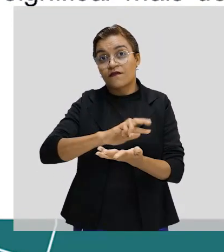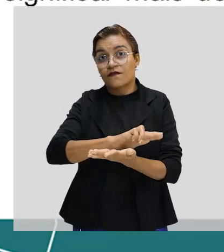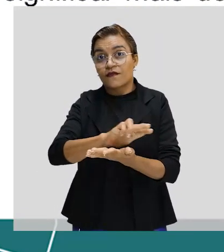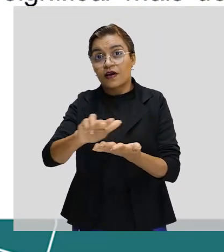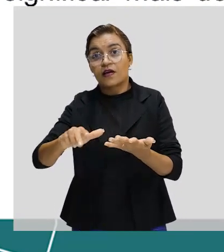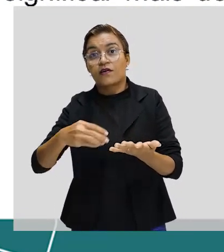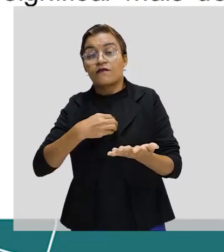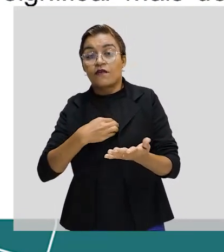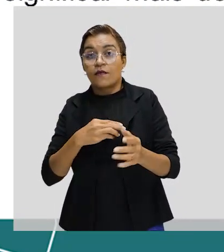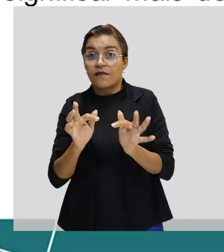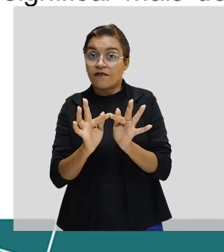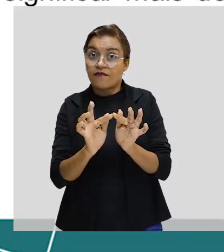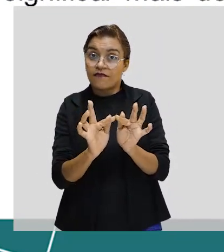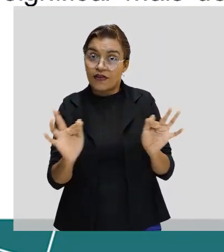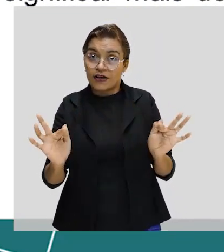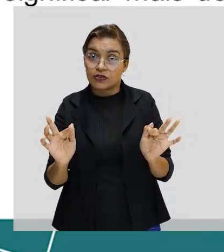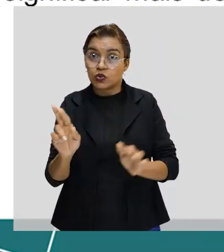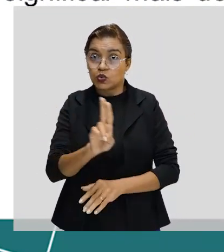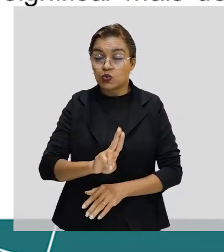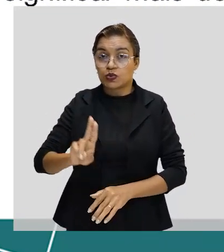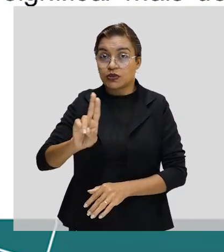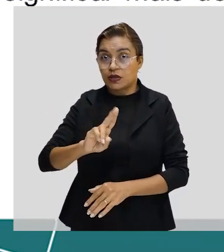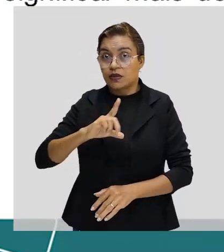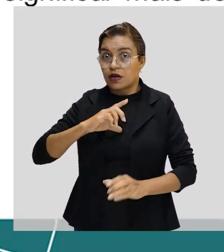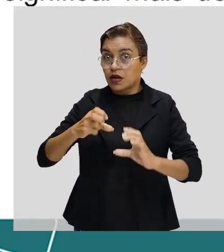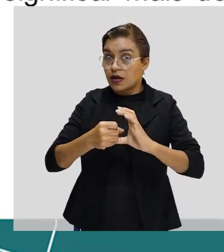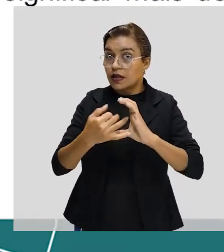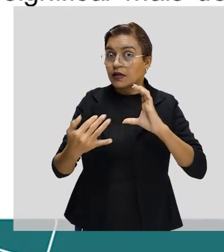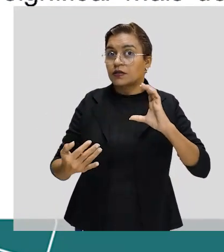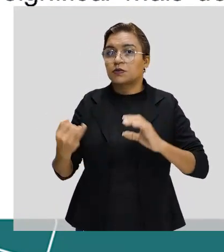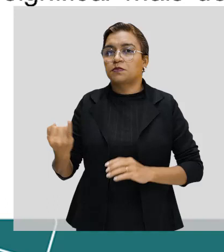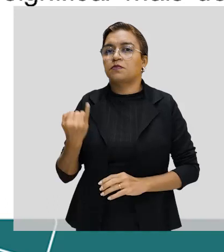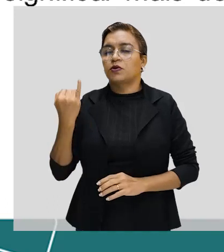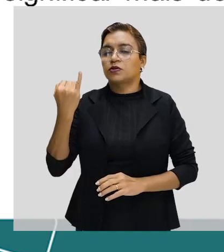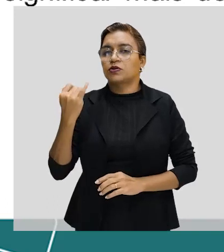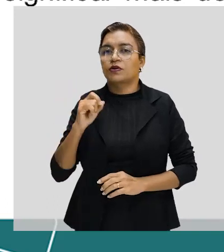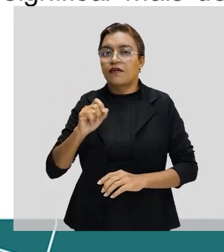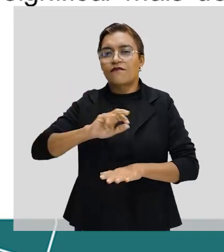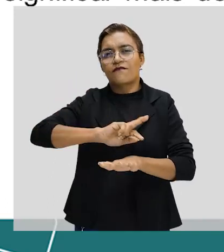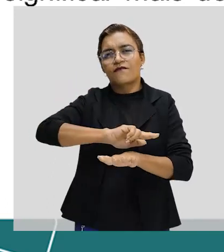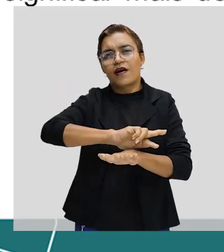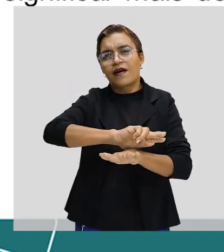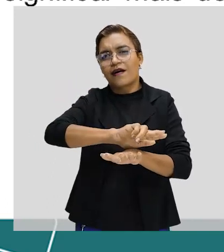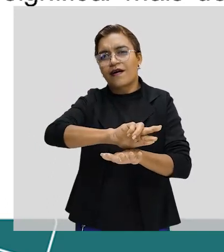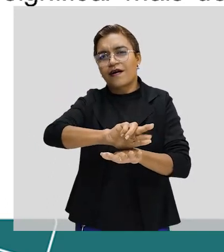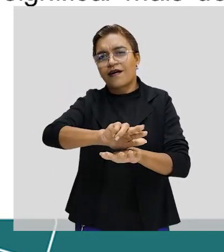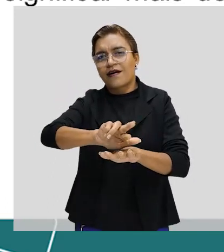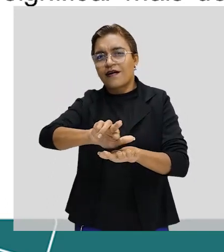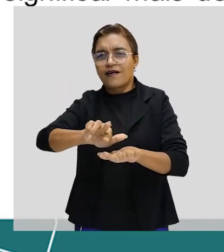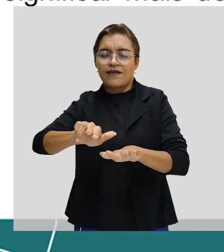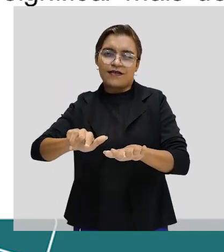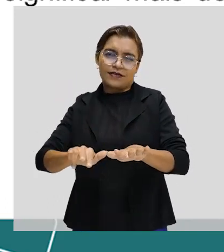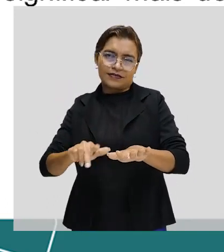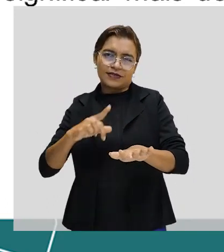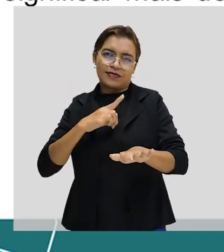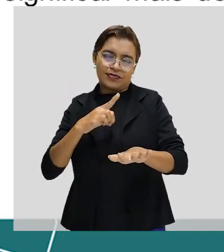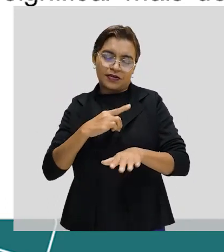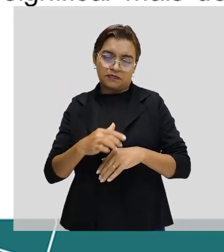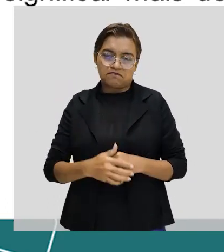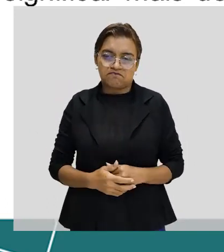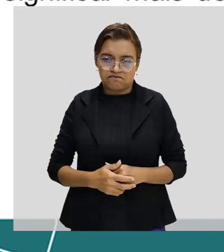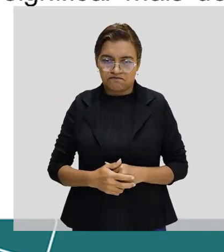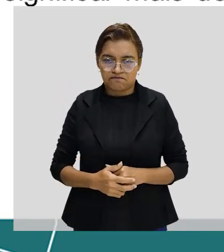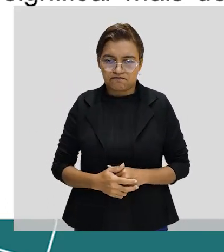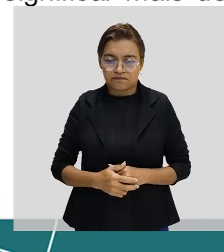uma frase, pois tem como característica importante a versatilidade, né? Ela é muito versátil. Ela pode